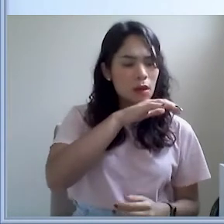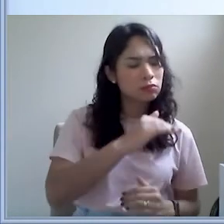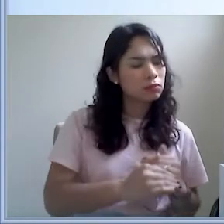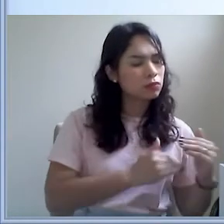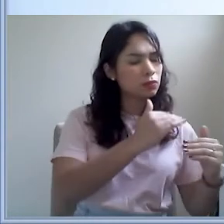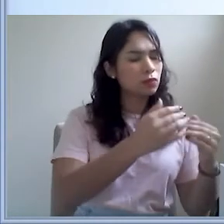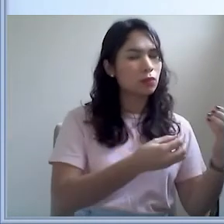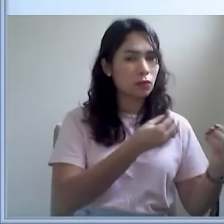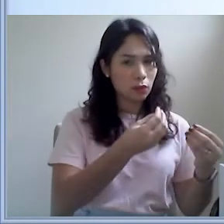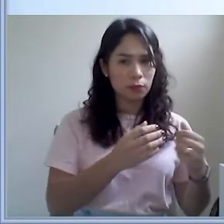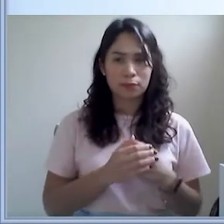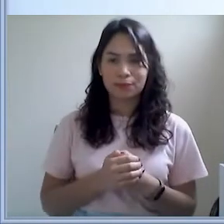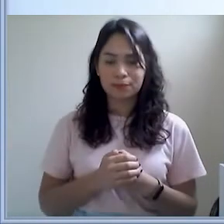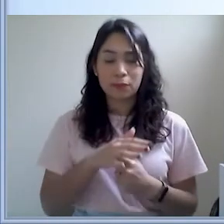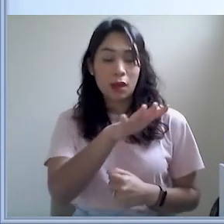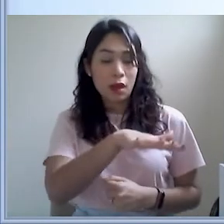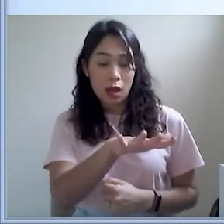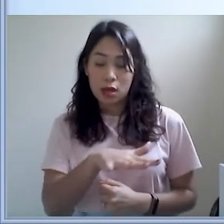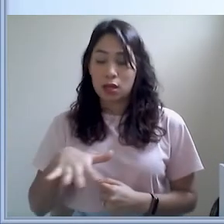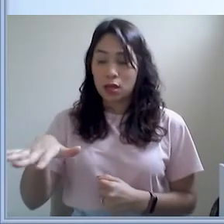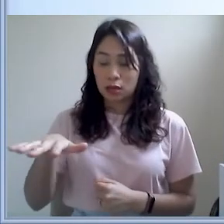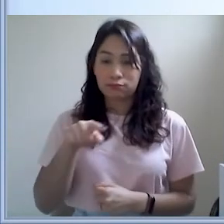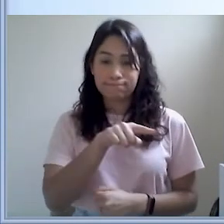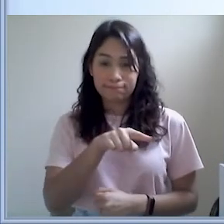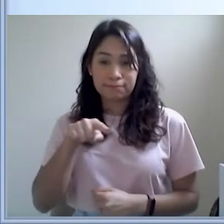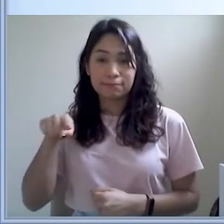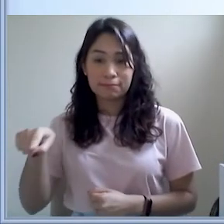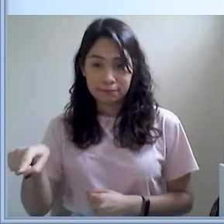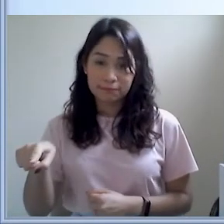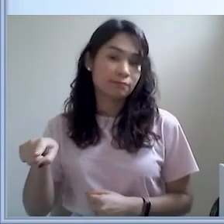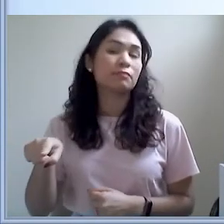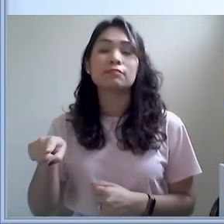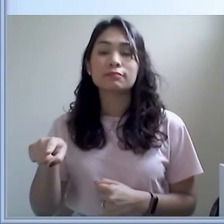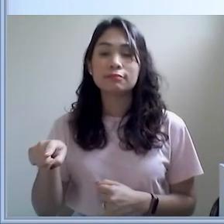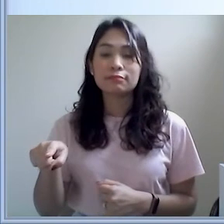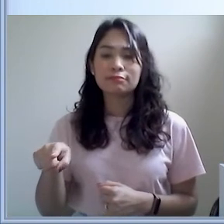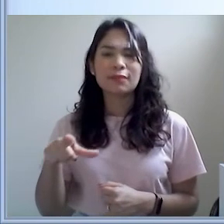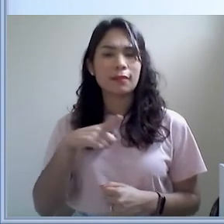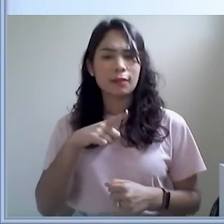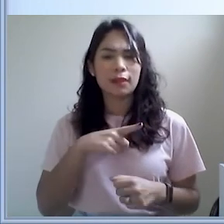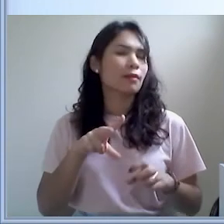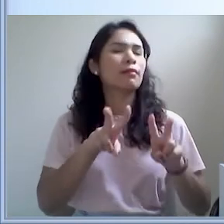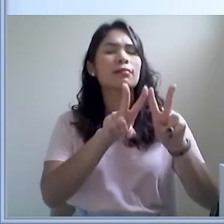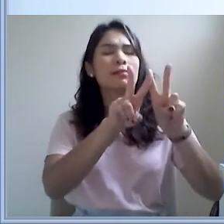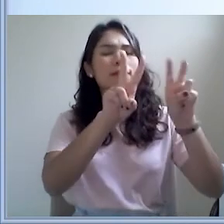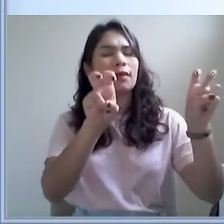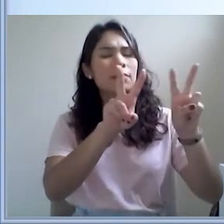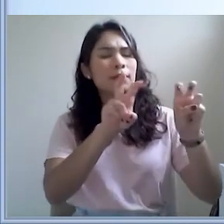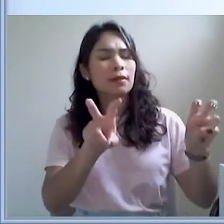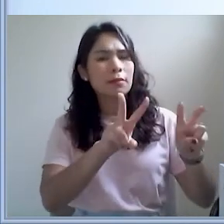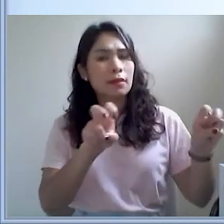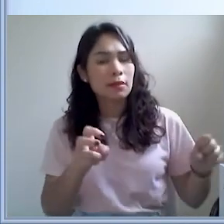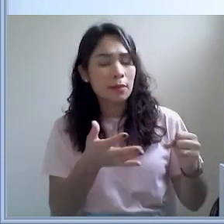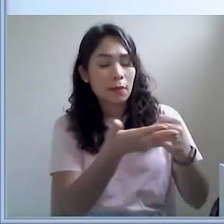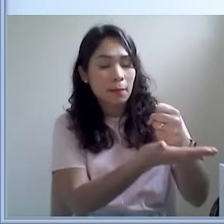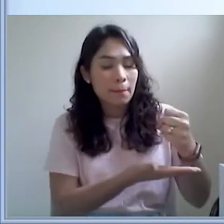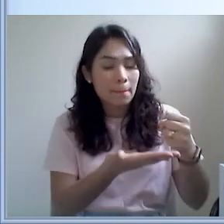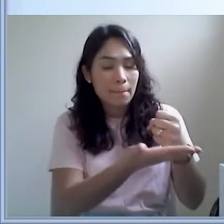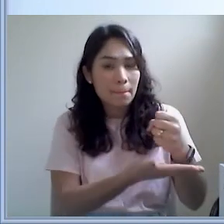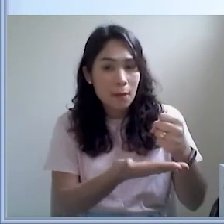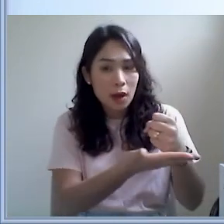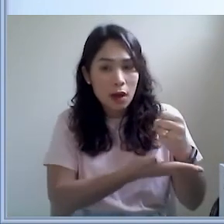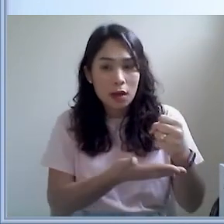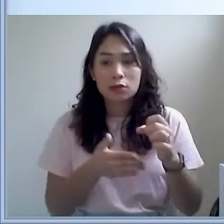domésticos. Em ambas as áreas de Histologia e Embriologia, dividiremos os assuntos em módulos básicos e